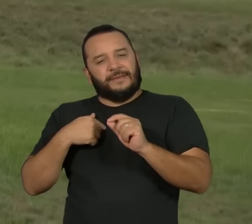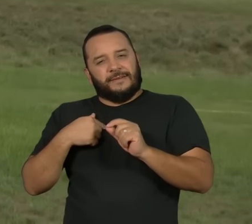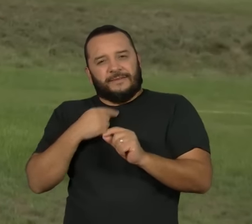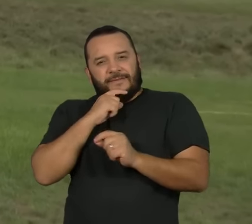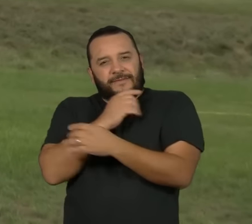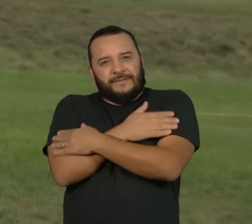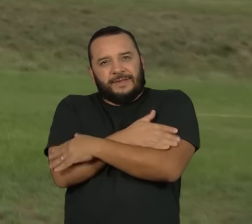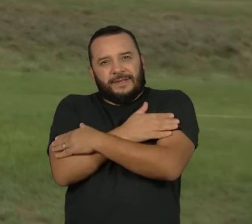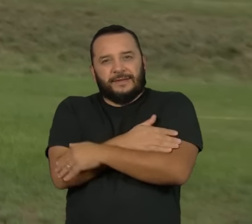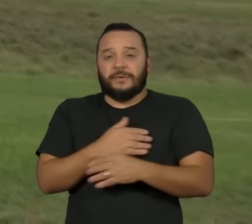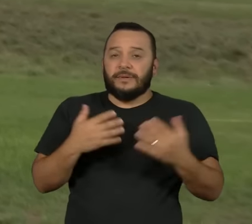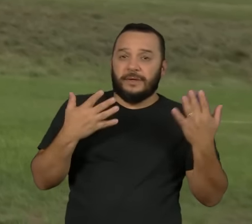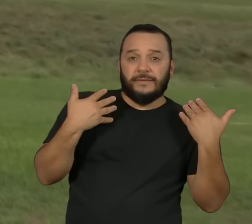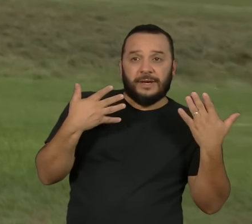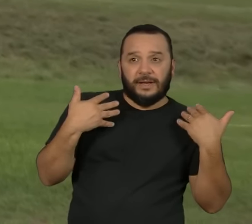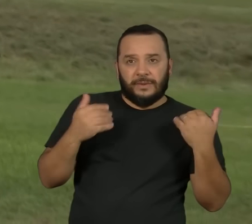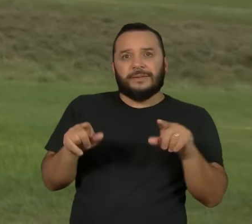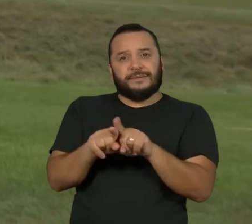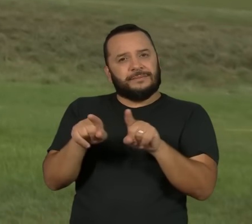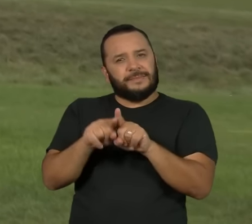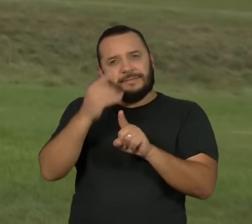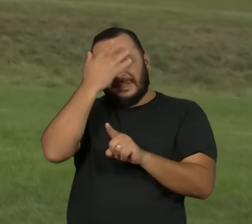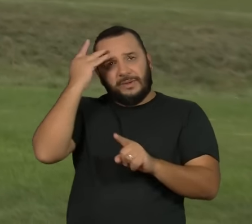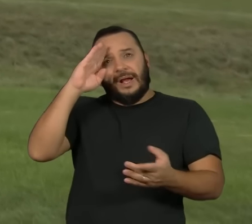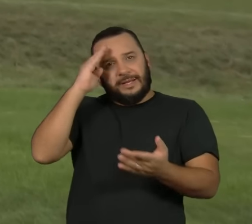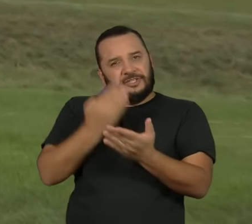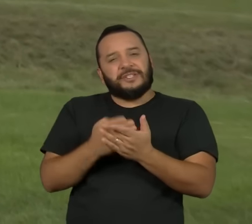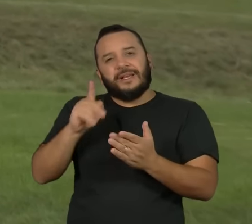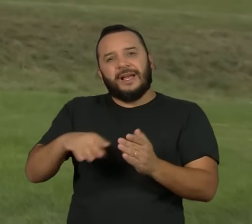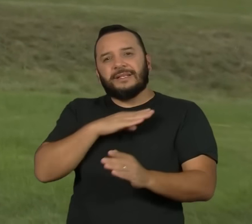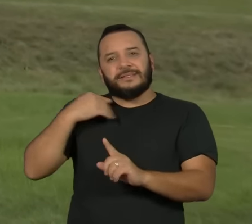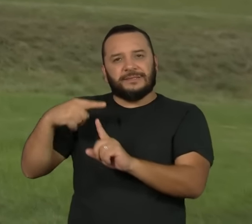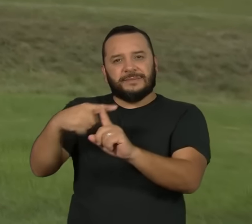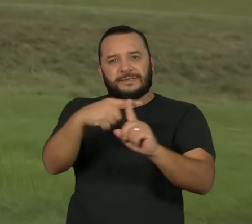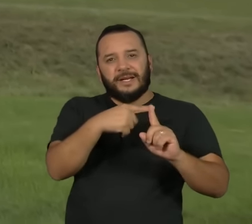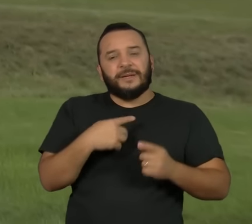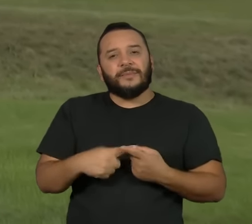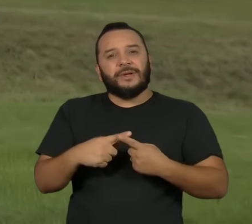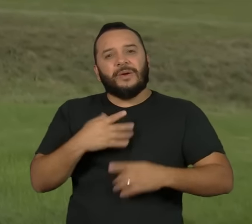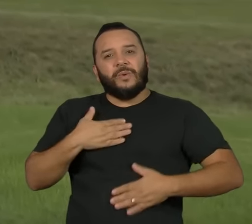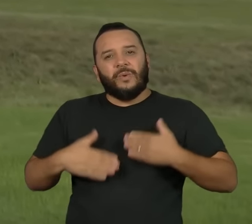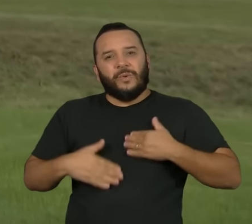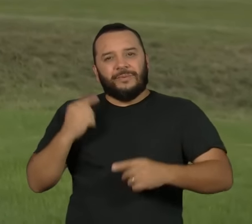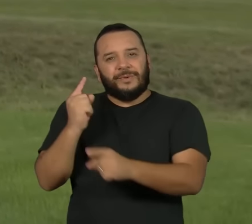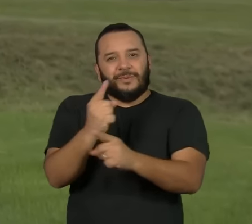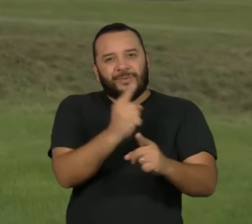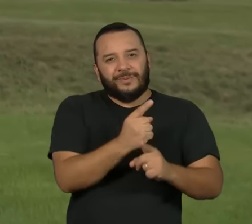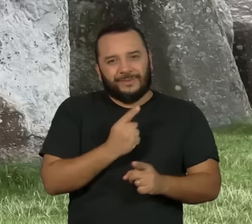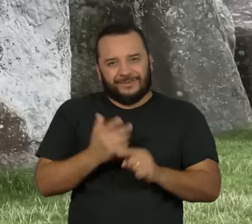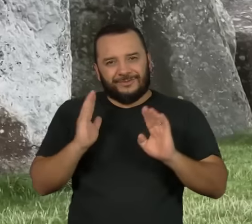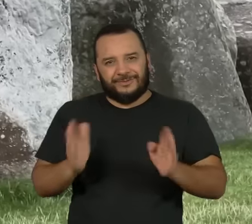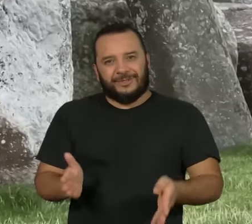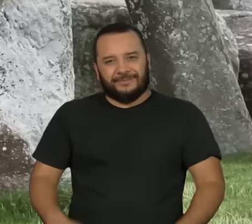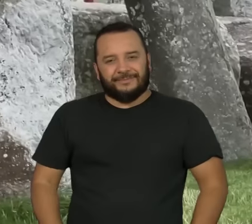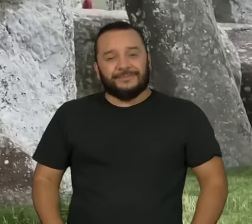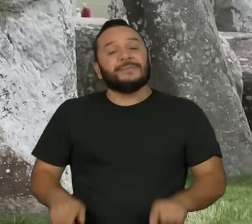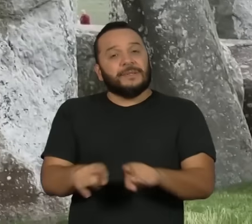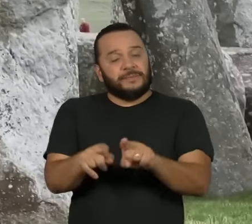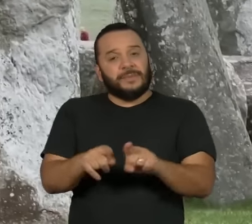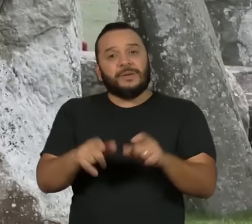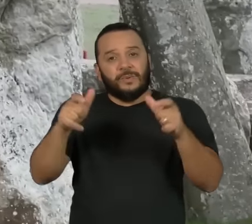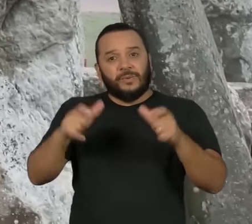Há os que acreditam que era um cemitério por causa dos restos mortais encontrados. Ou até um santuário